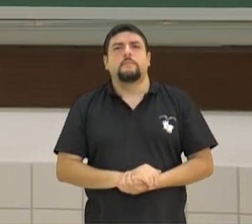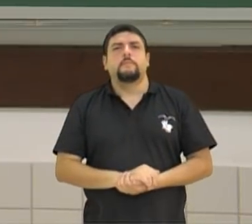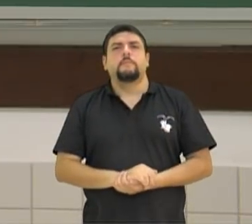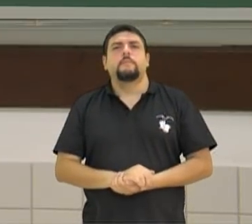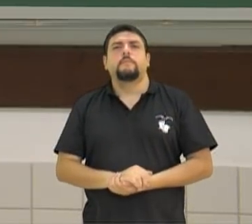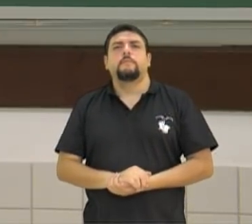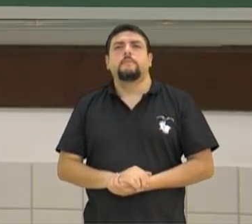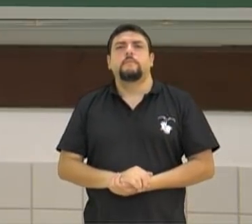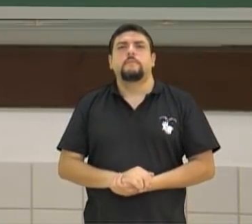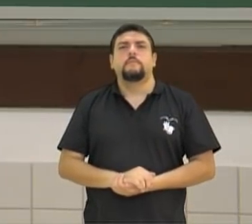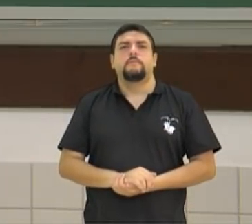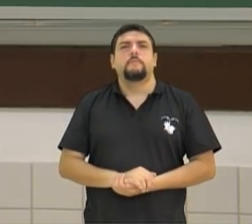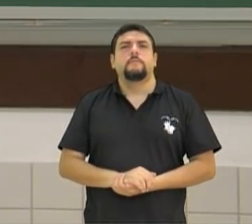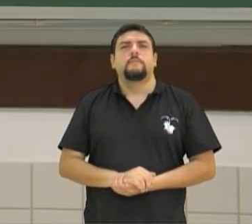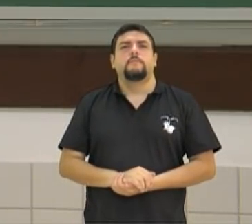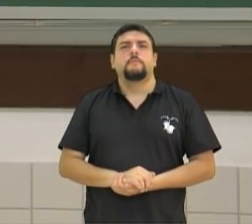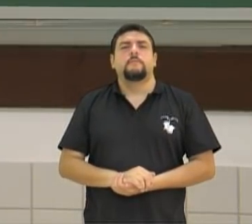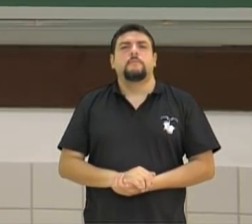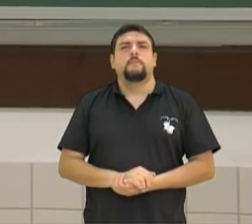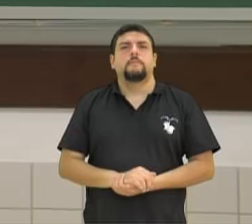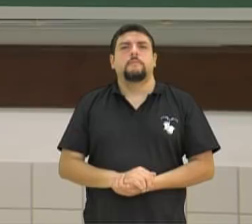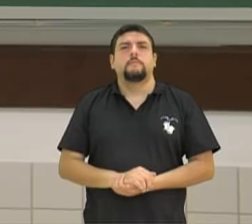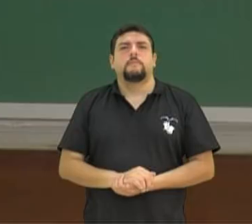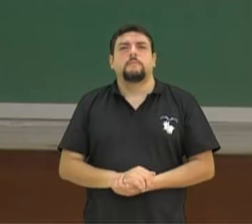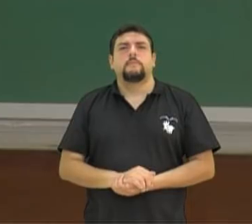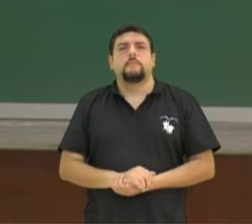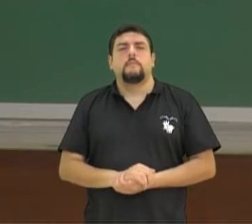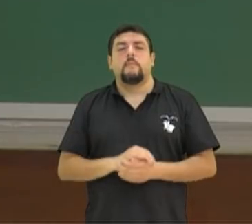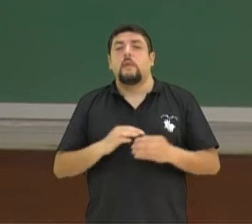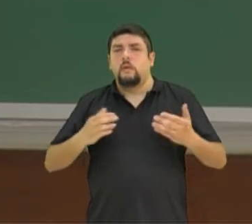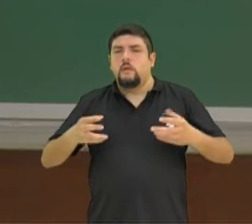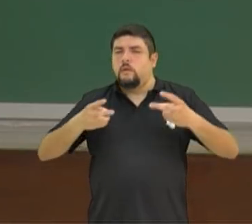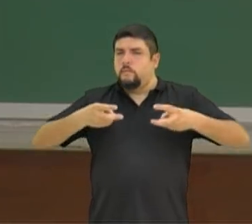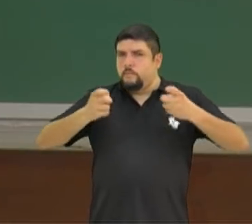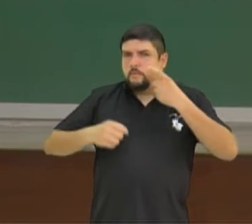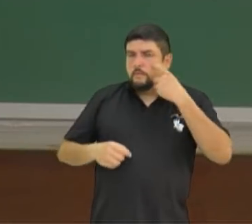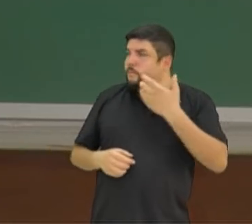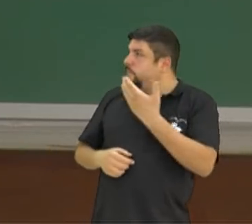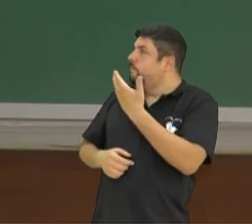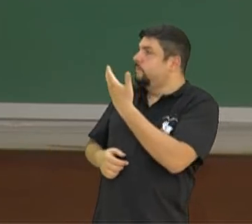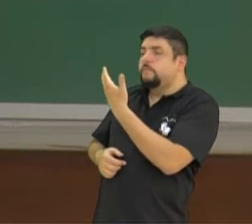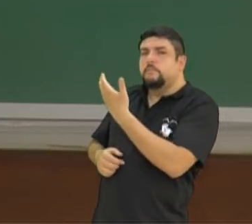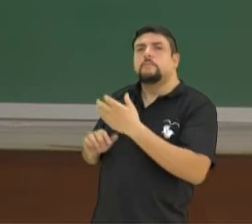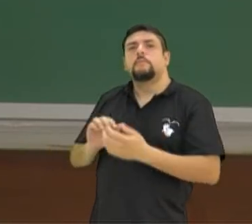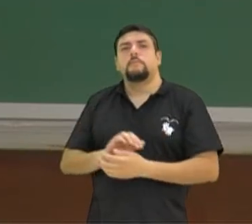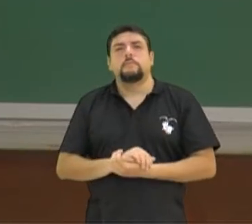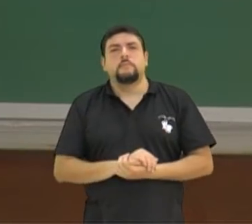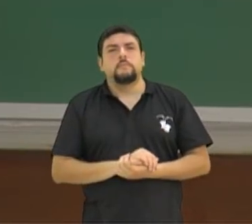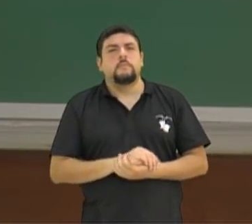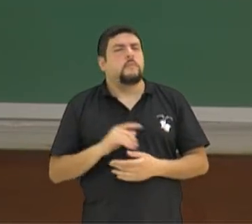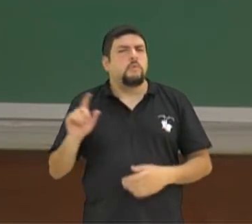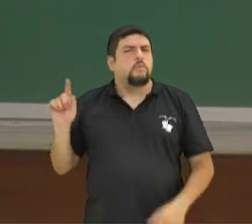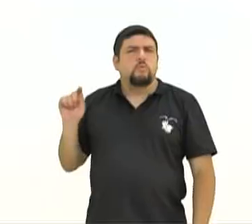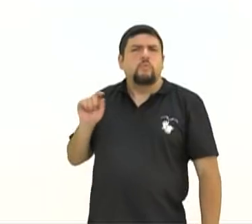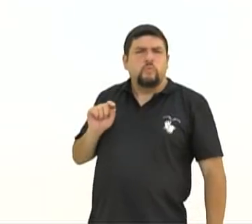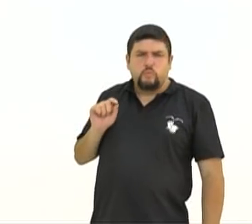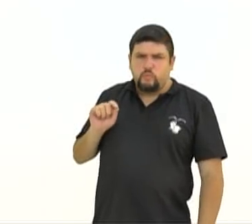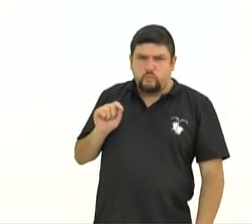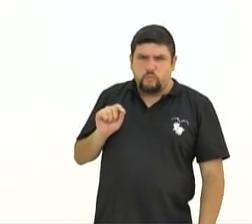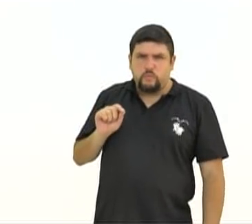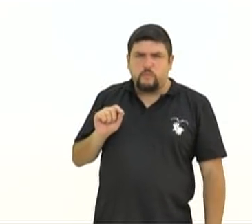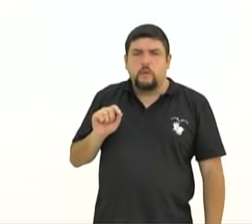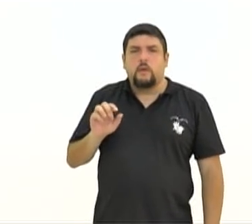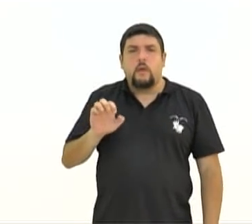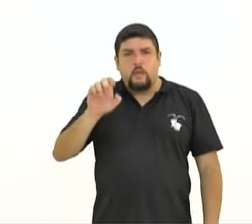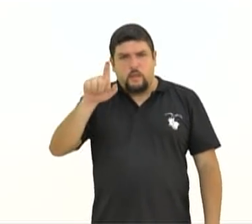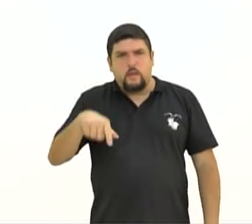aulas, ok? Vamos começar então. Observem aqui que nesse slide a gente trouxe aqui vários exemplos